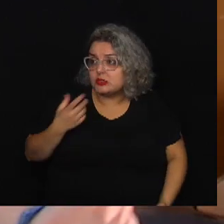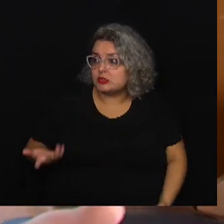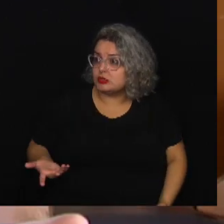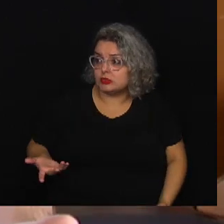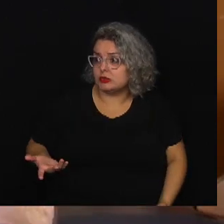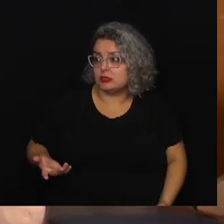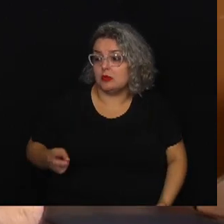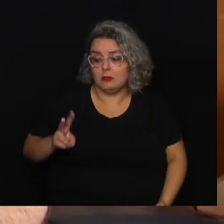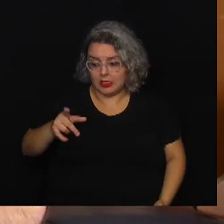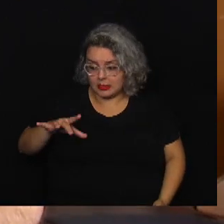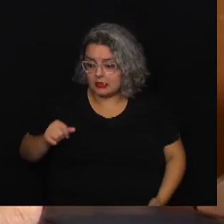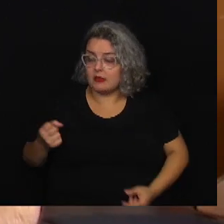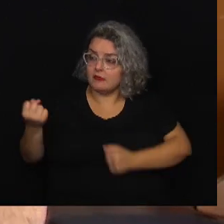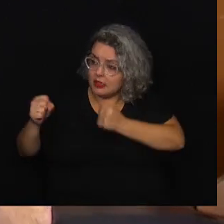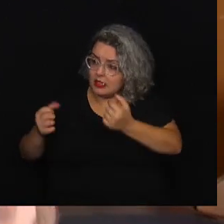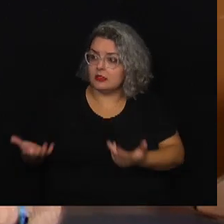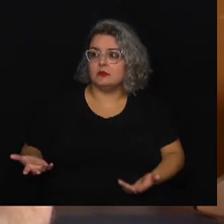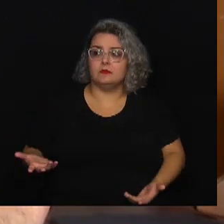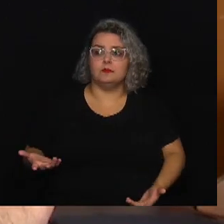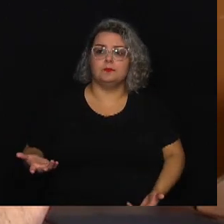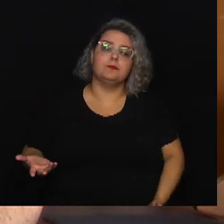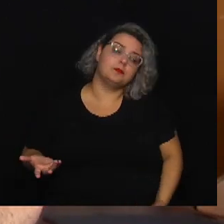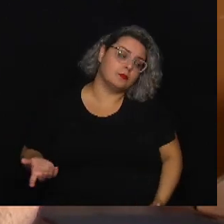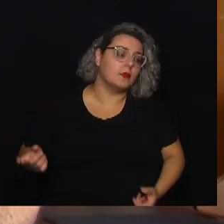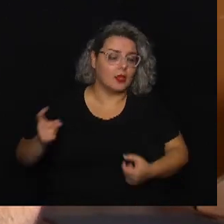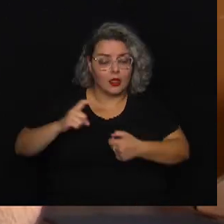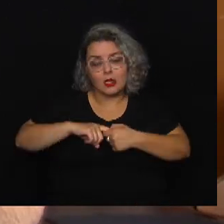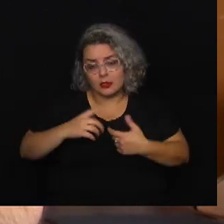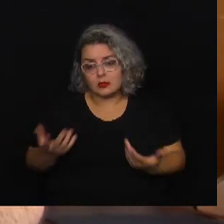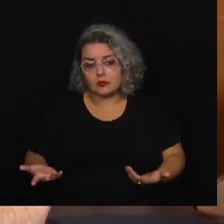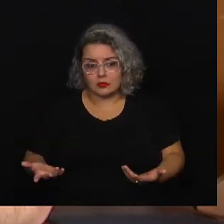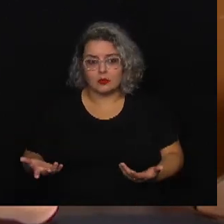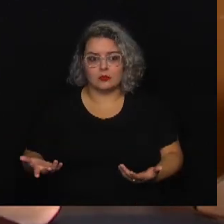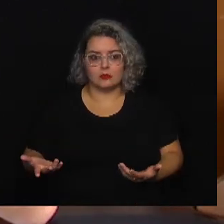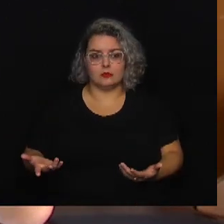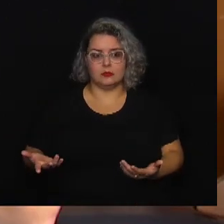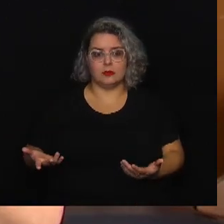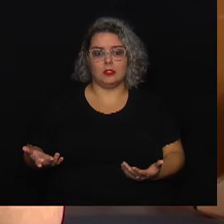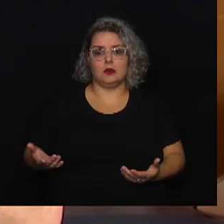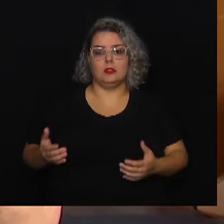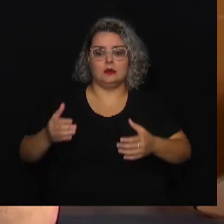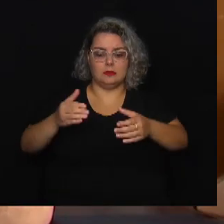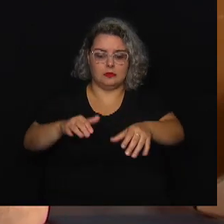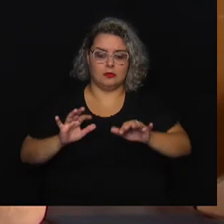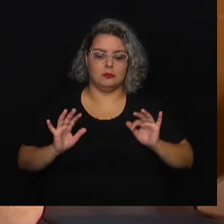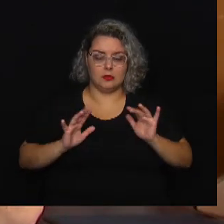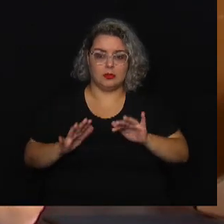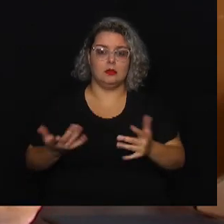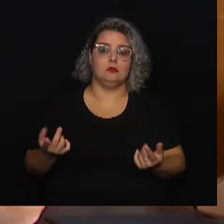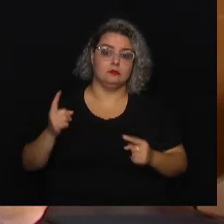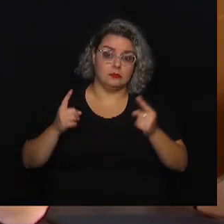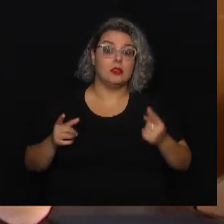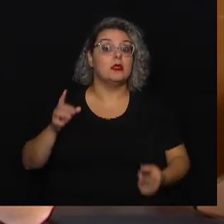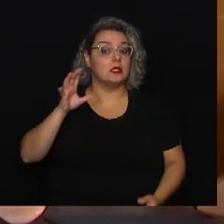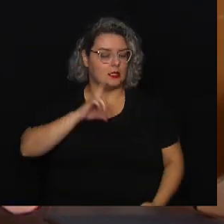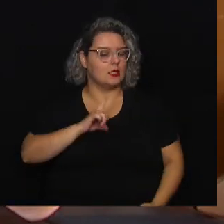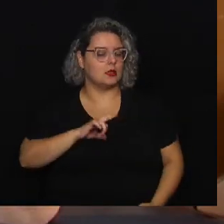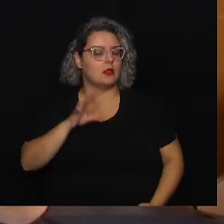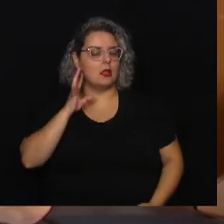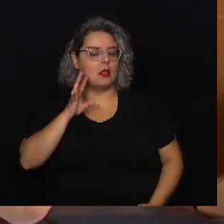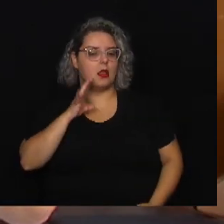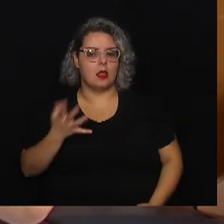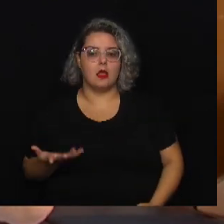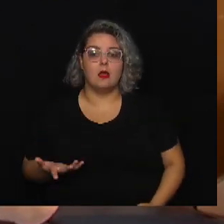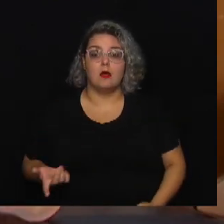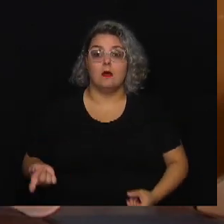Vila Industrial, né? E aí eles retomaram o bloco e tem uma coisa muito legal aí, porque veja só, foi retomado por